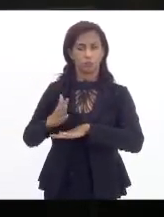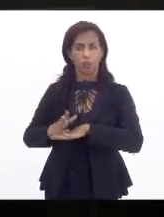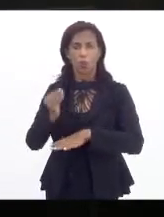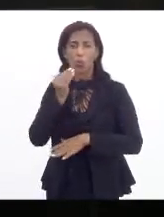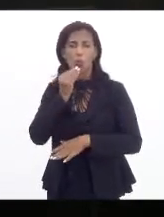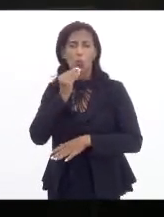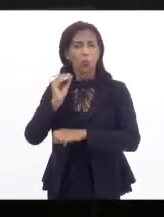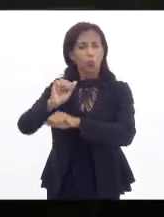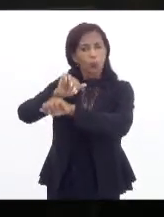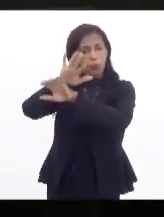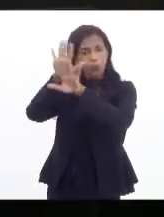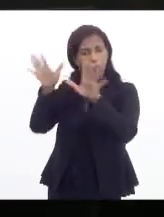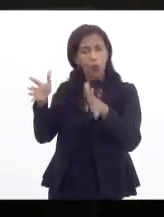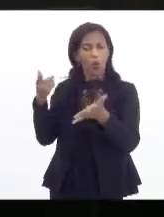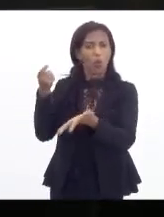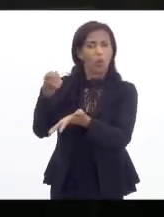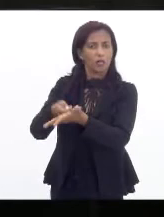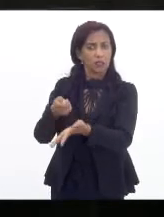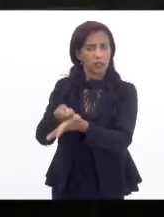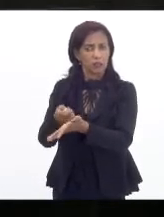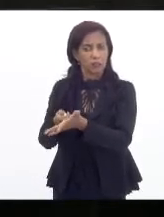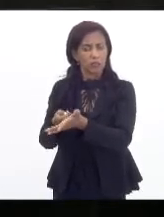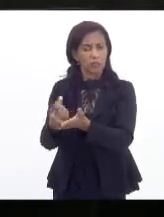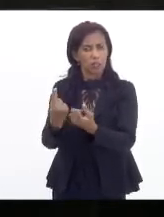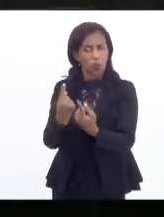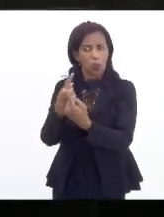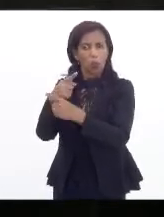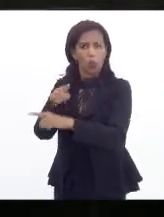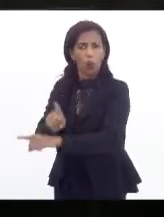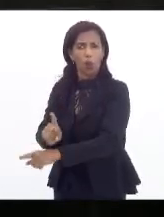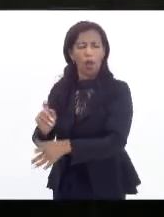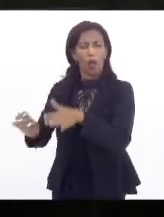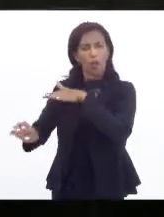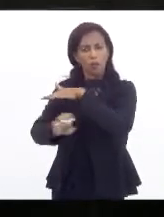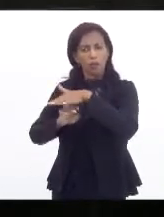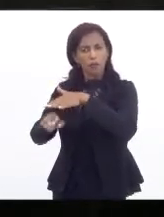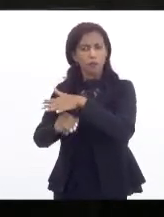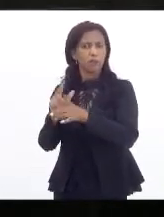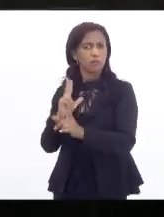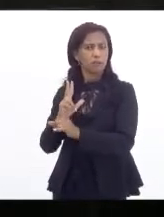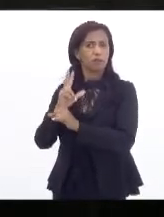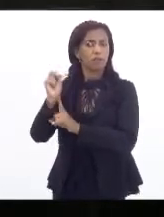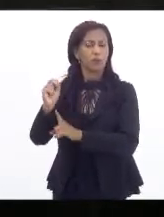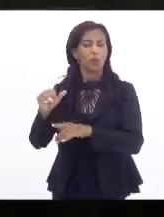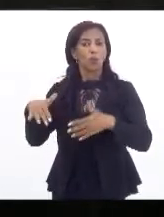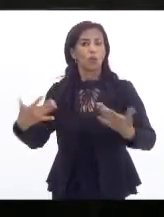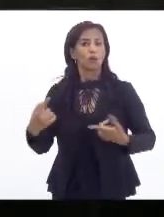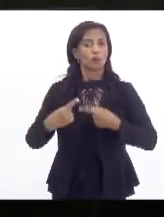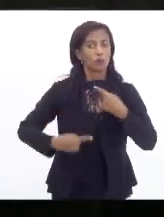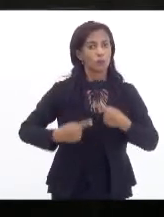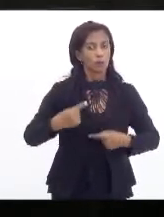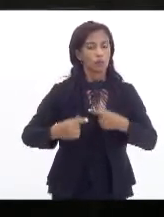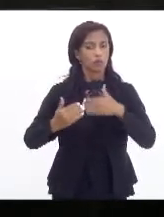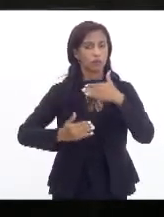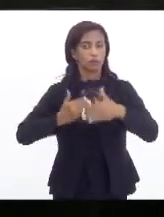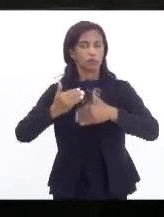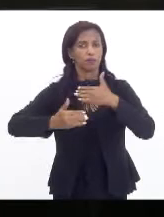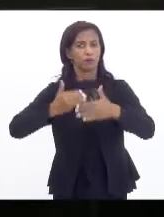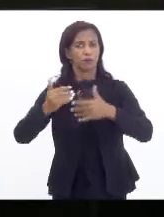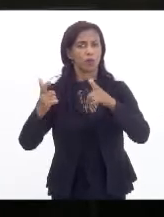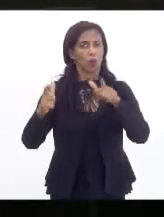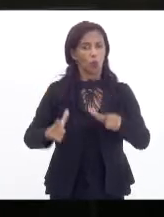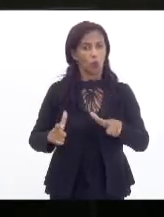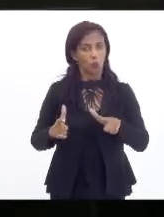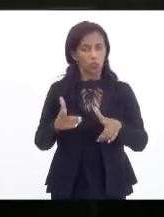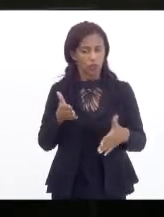transparência, quando são exigidas as contrapartidas às empresas beneficiadas, quando há uma política de desenvolvimento onde ela